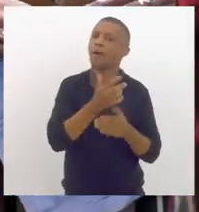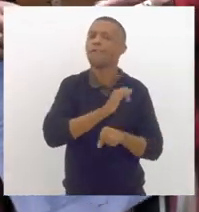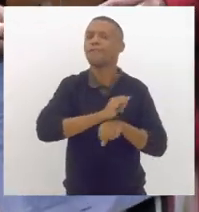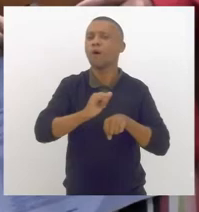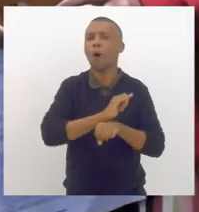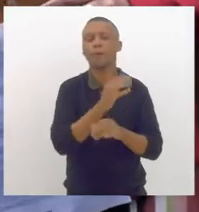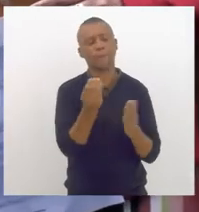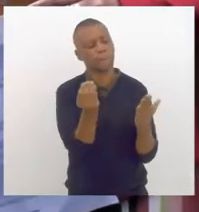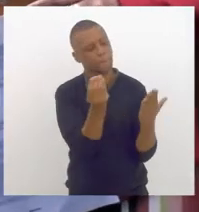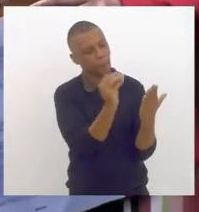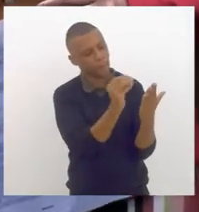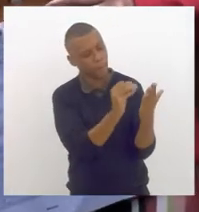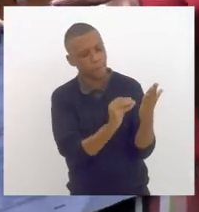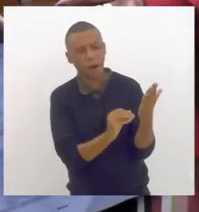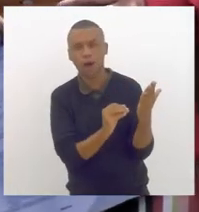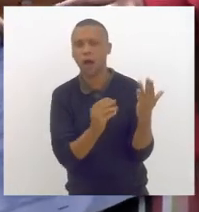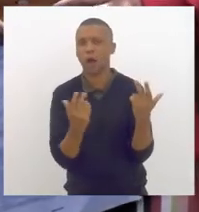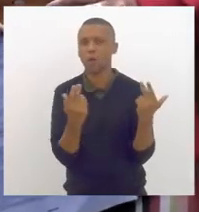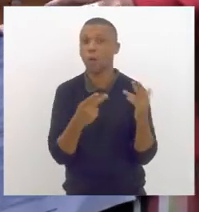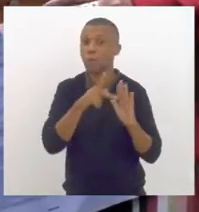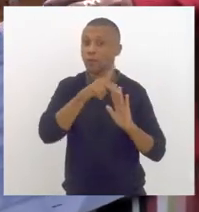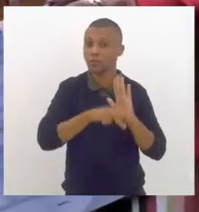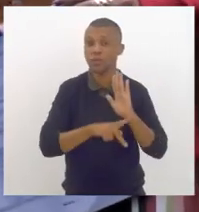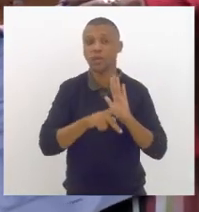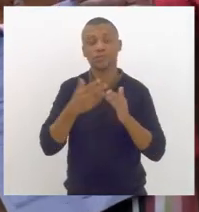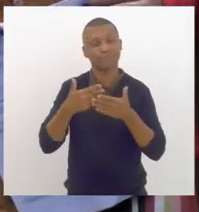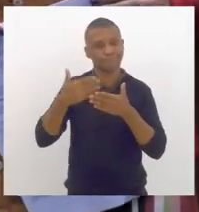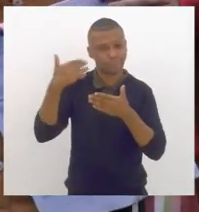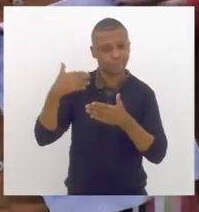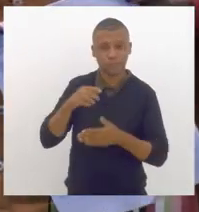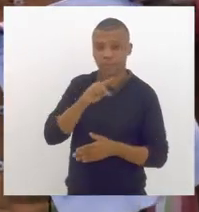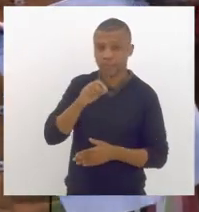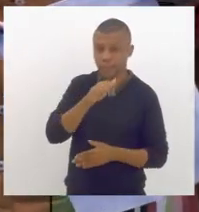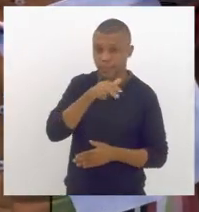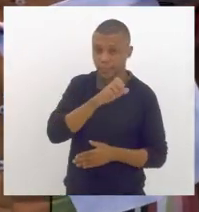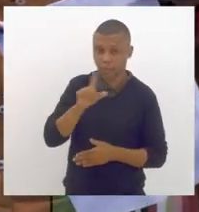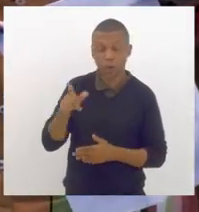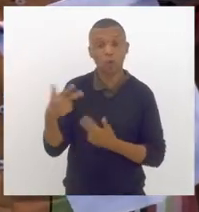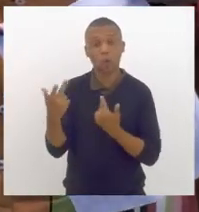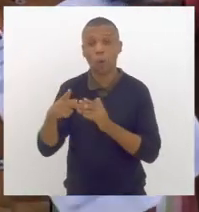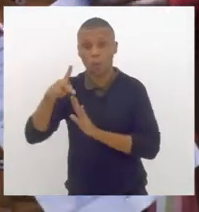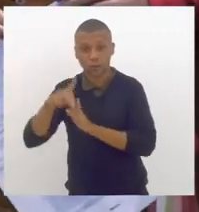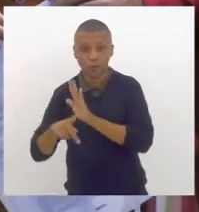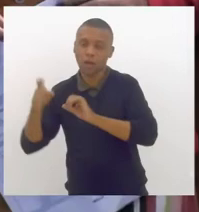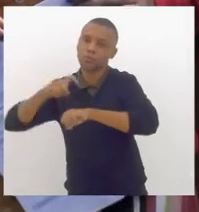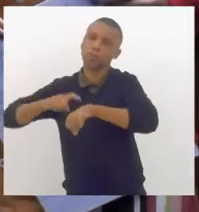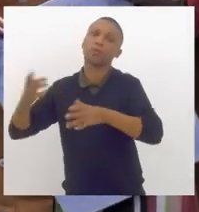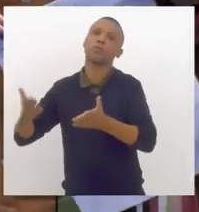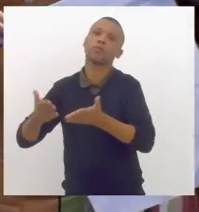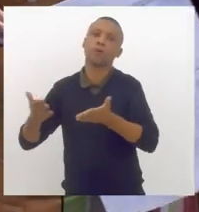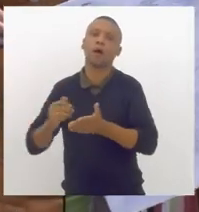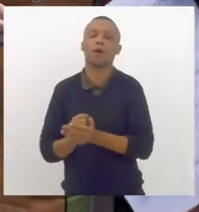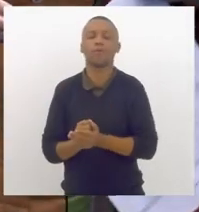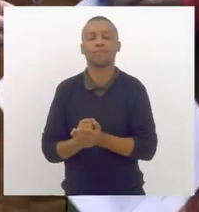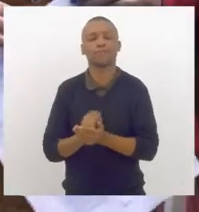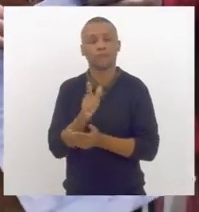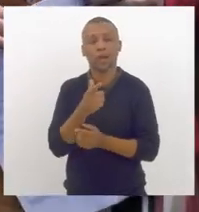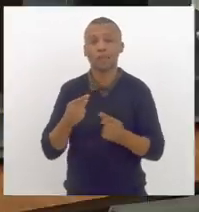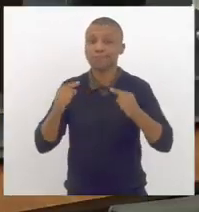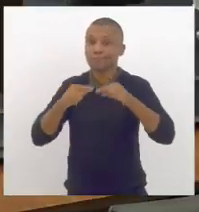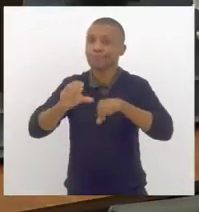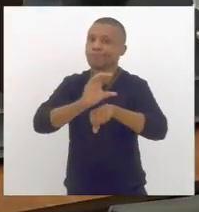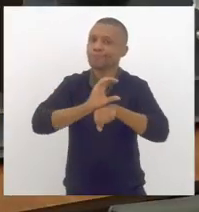possível, tanto com o projeto do Zaqueu, quanto com o nosso projeto, que é desta legislatura, insisto, apenas isso. No mérito, parecer favorável nos termos do parecer da